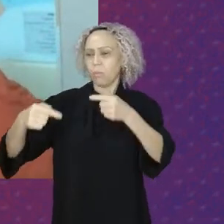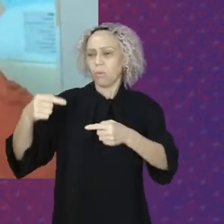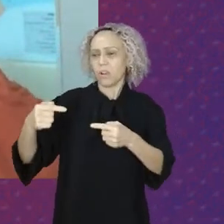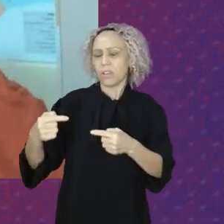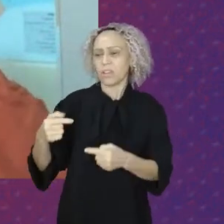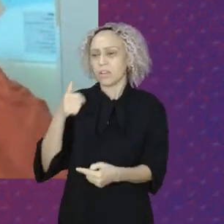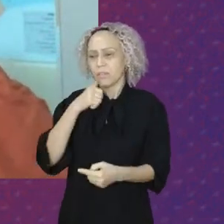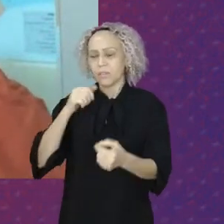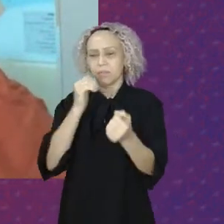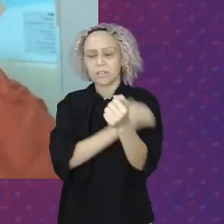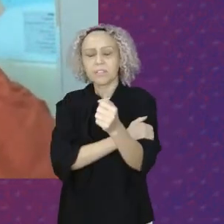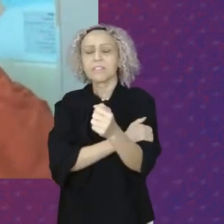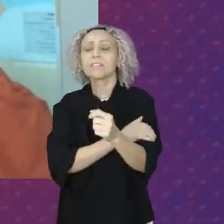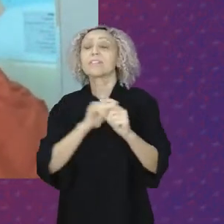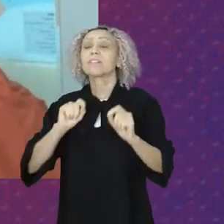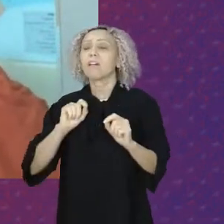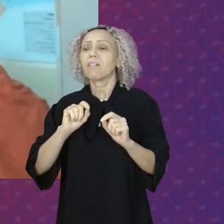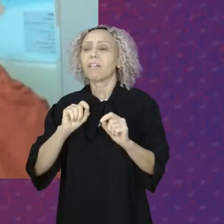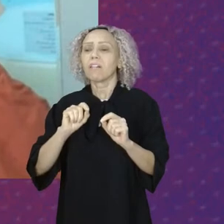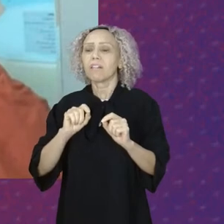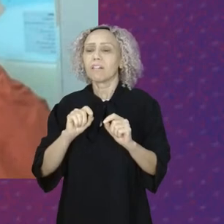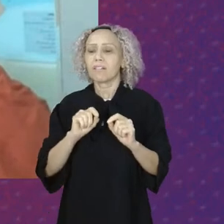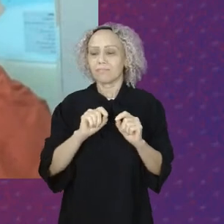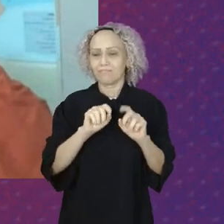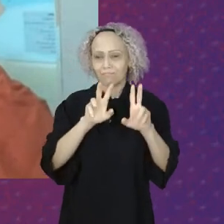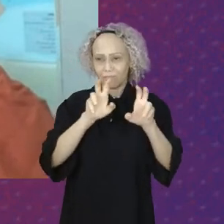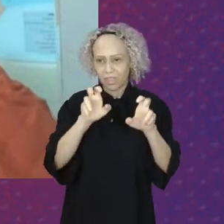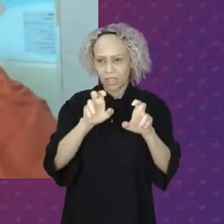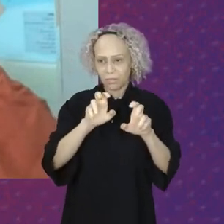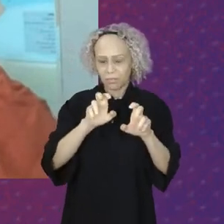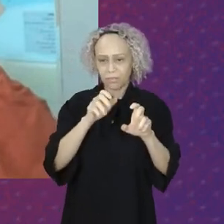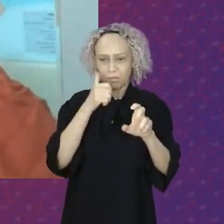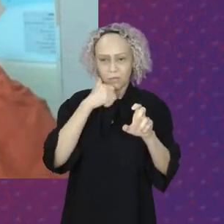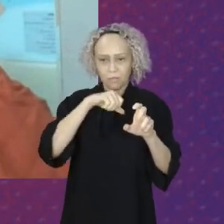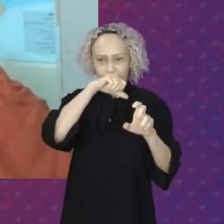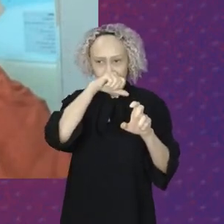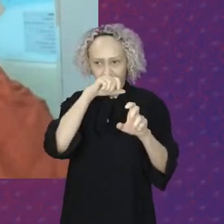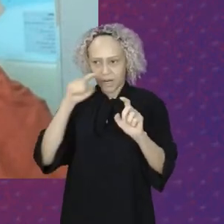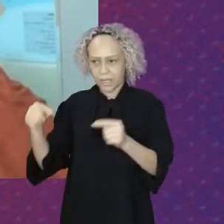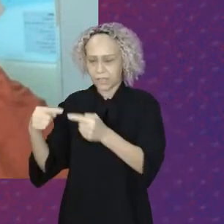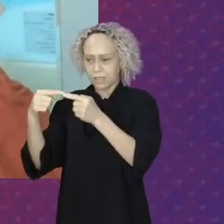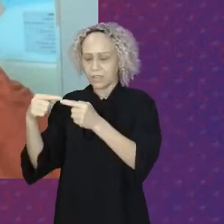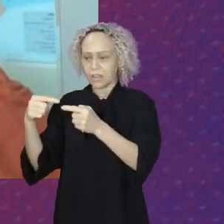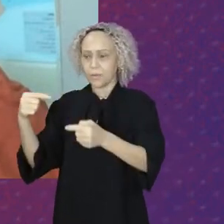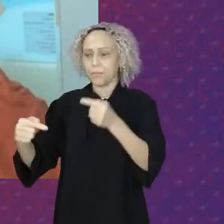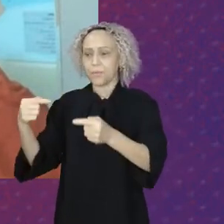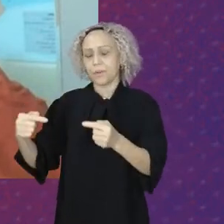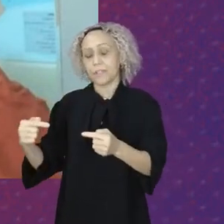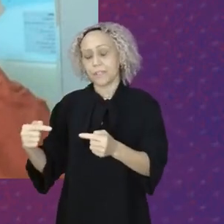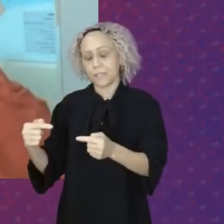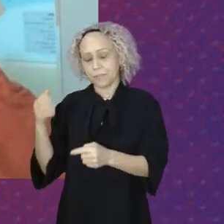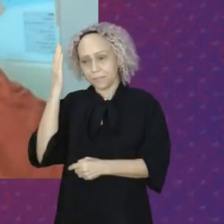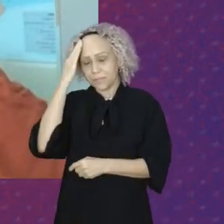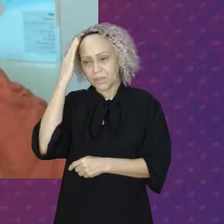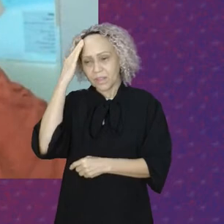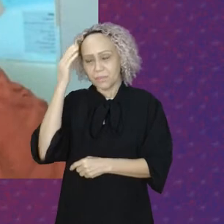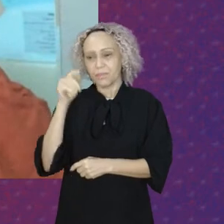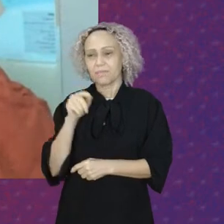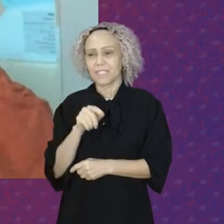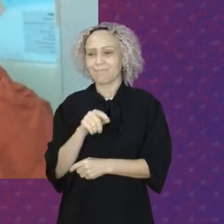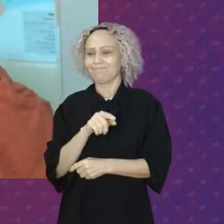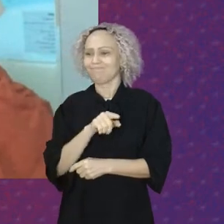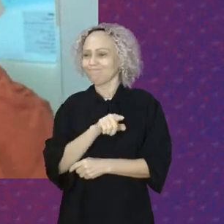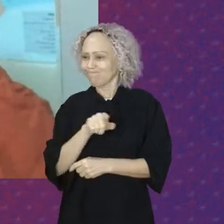é a maternidade e política. Nós sabemos que essa é uma realidade que ela não é